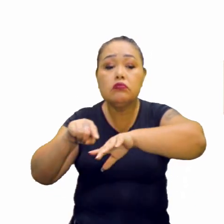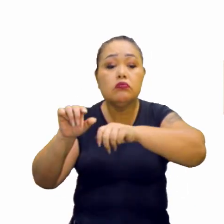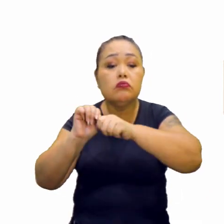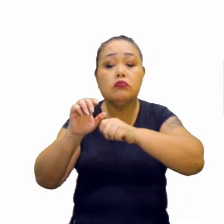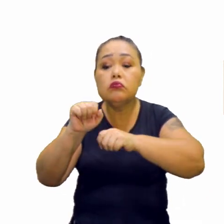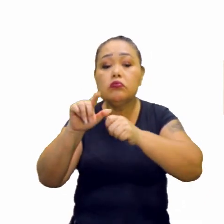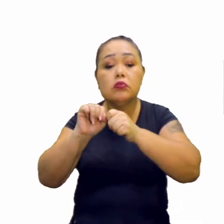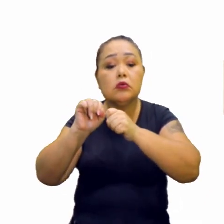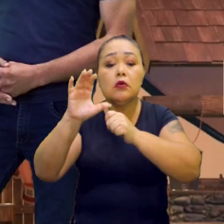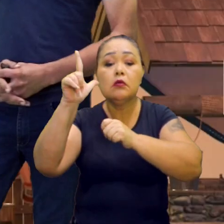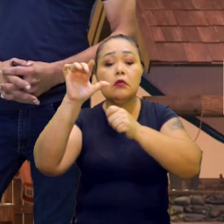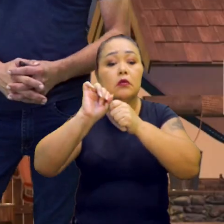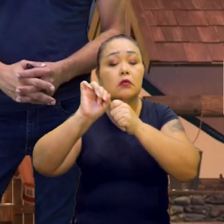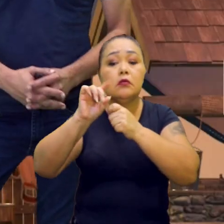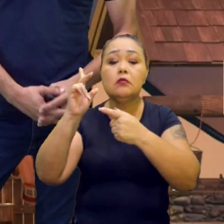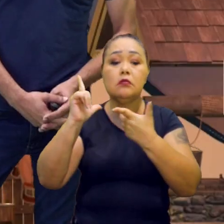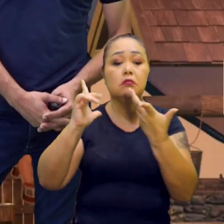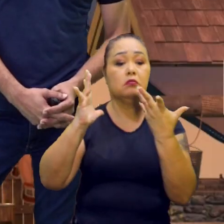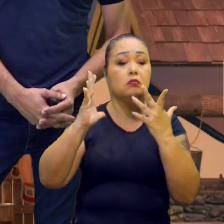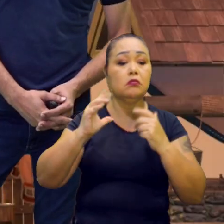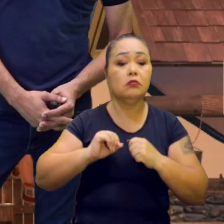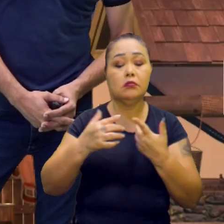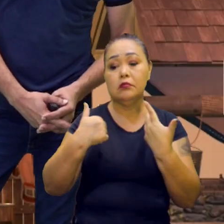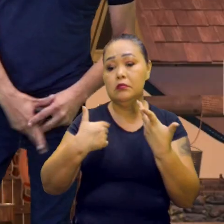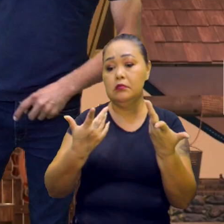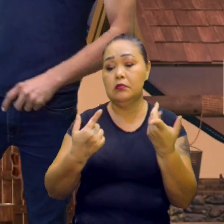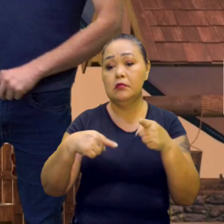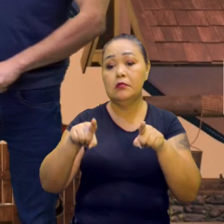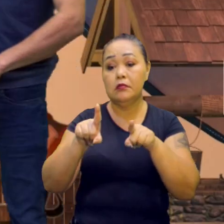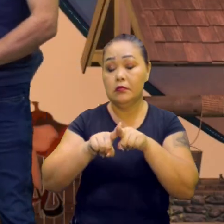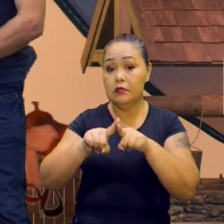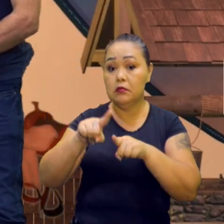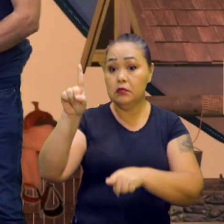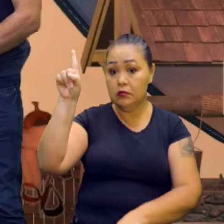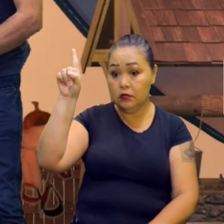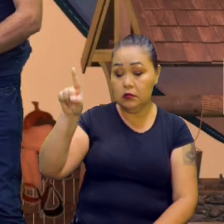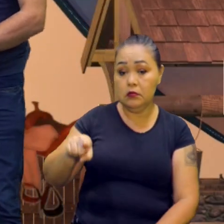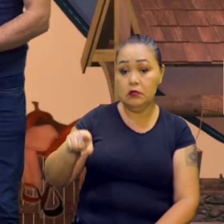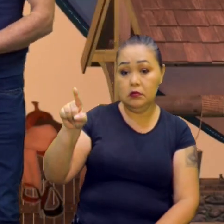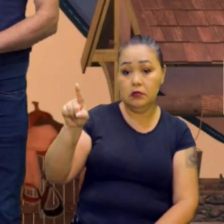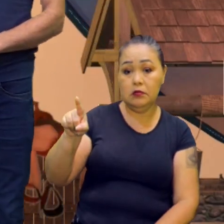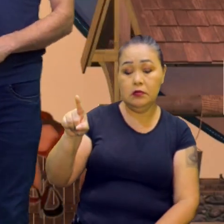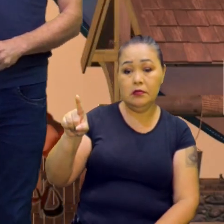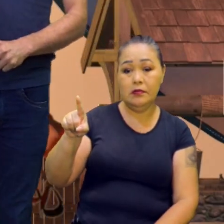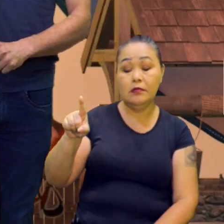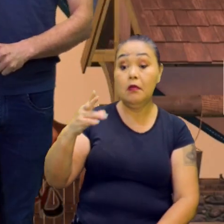aspectos sanitários. Para mim, meu diretor, meus queridos, muita